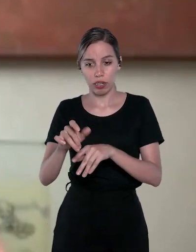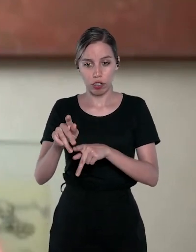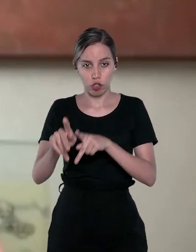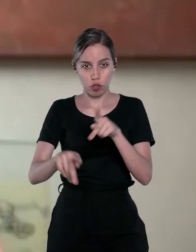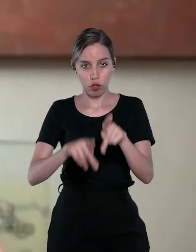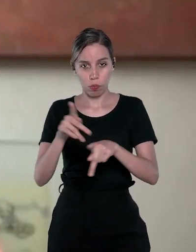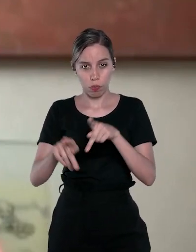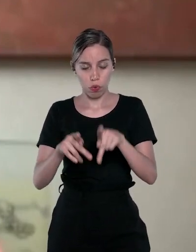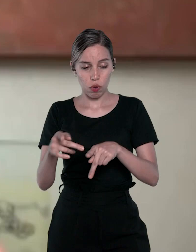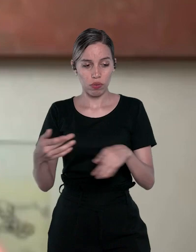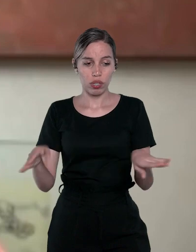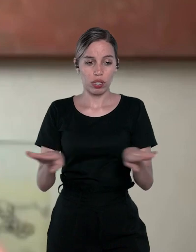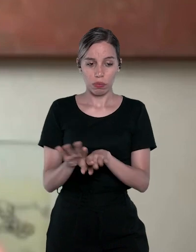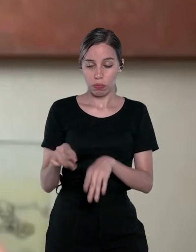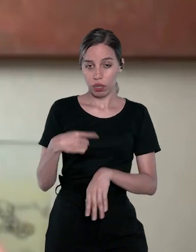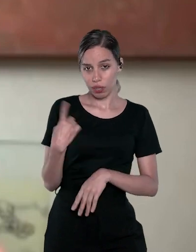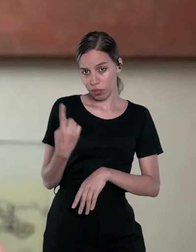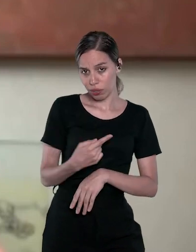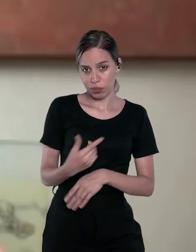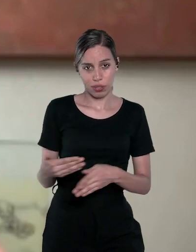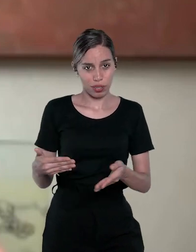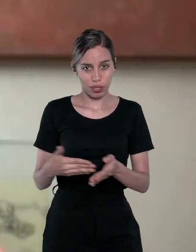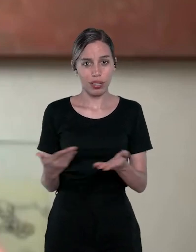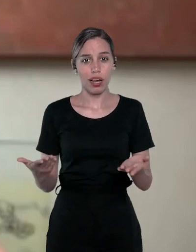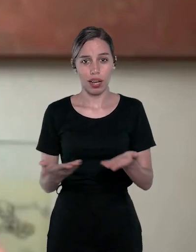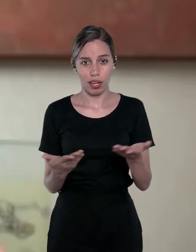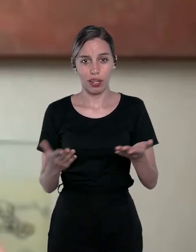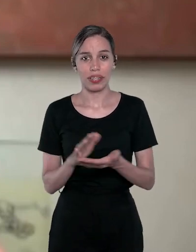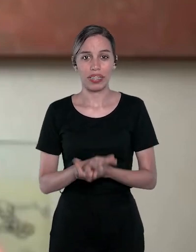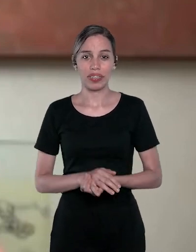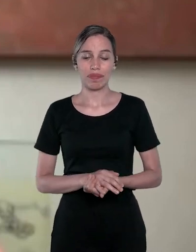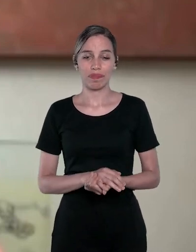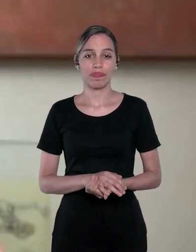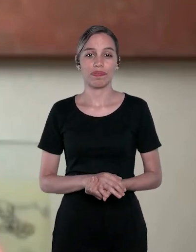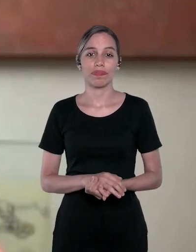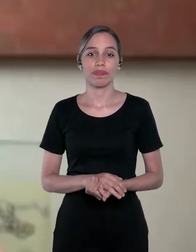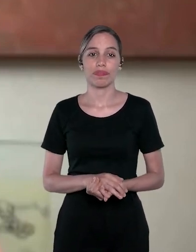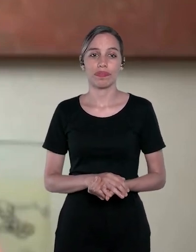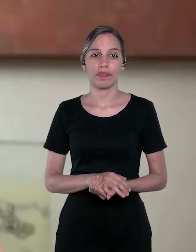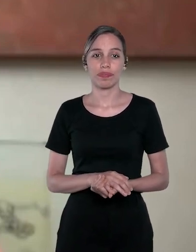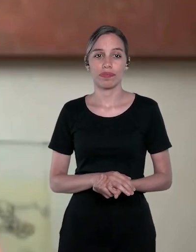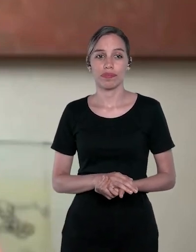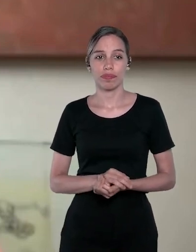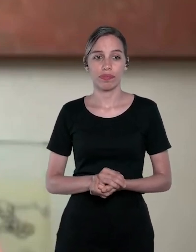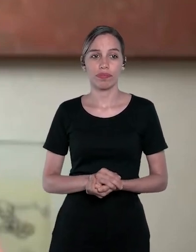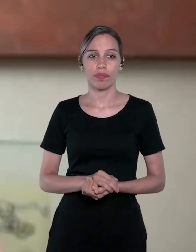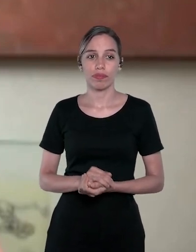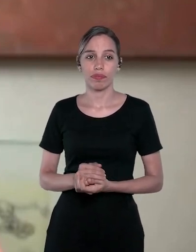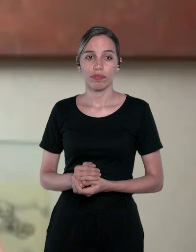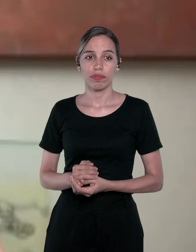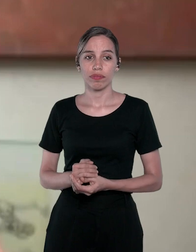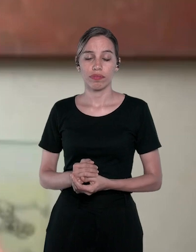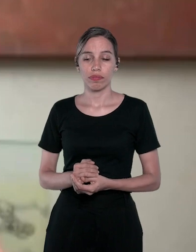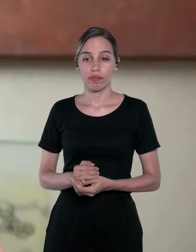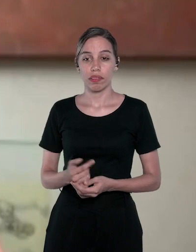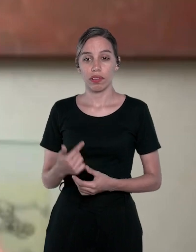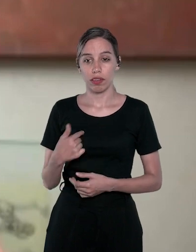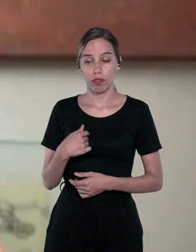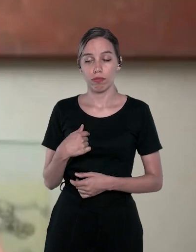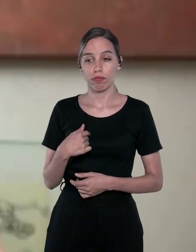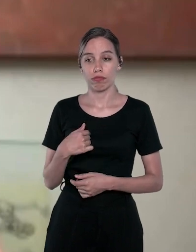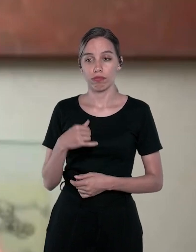nossas mitologias de povos ditos civilizados. Eu ressalto esses ditos aí